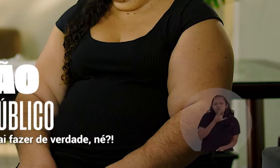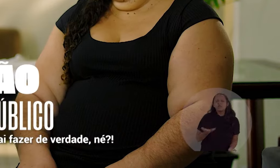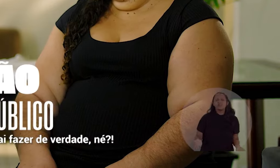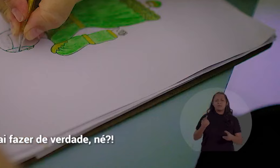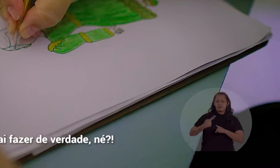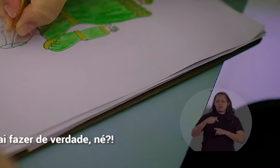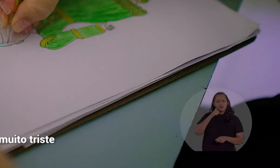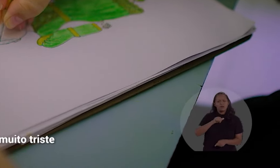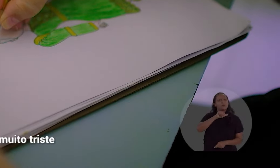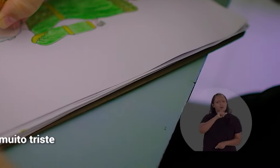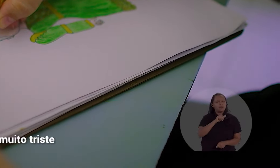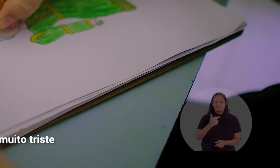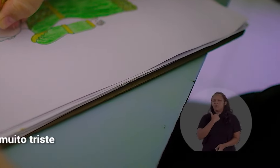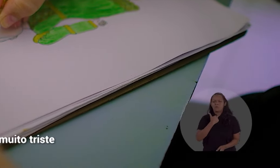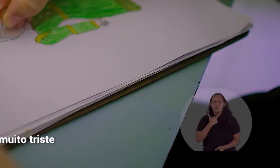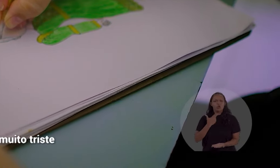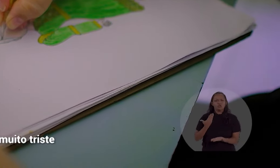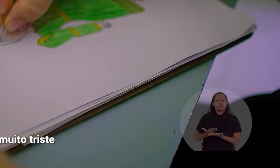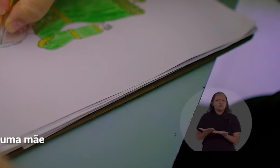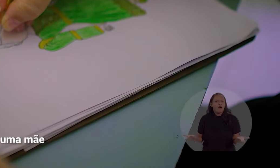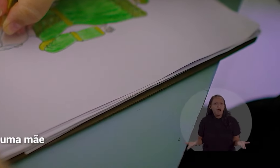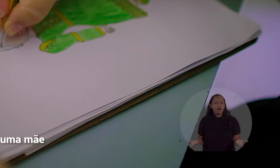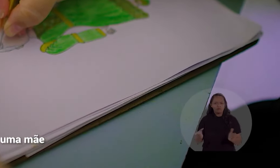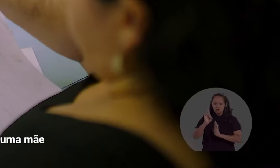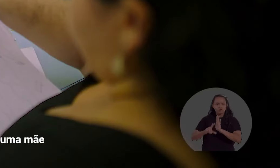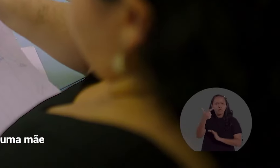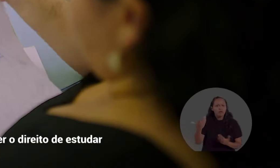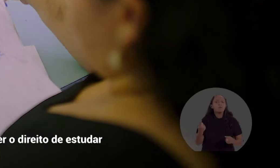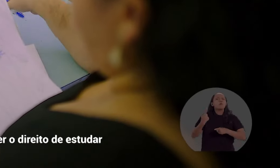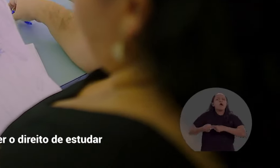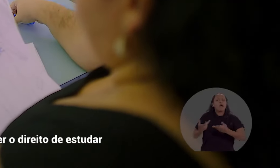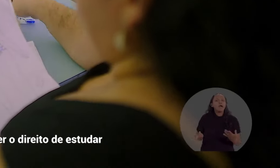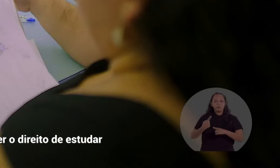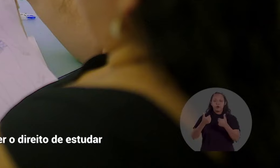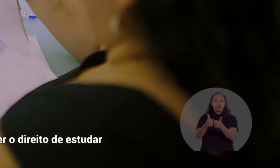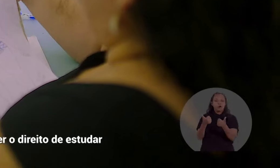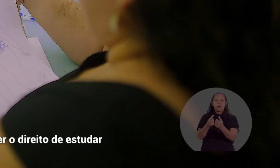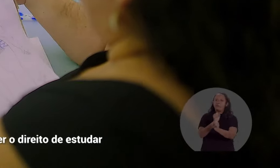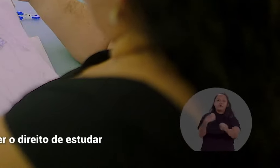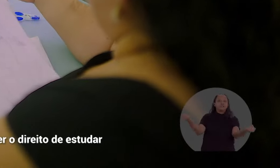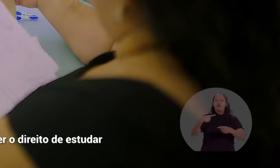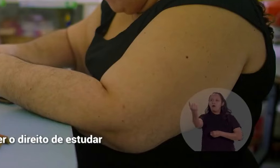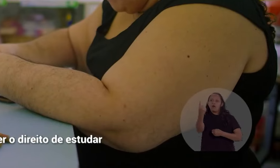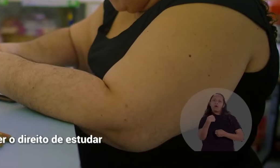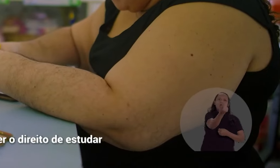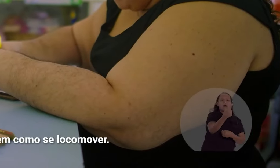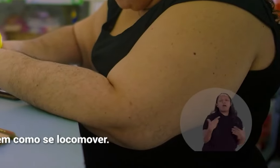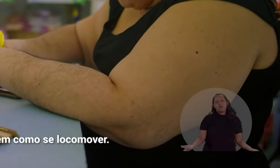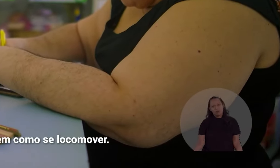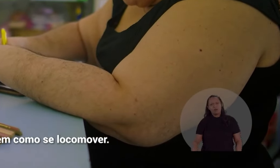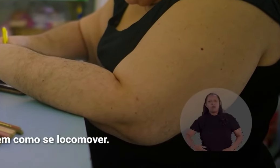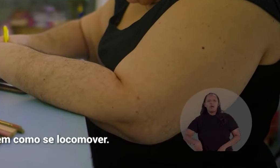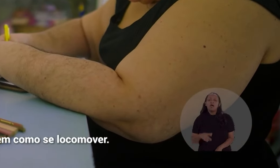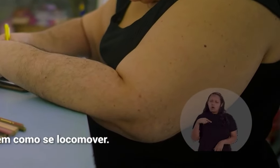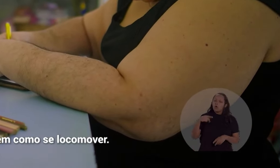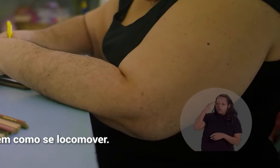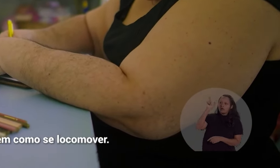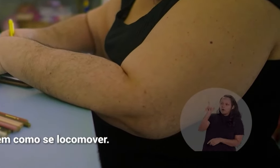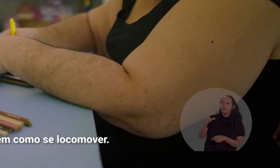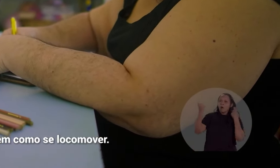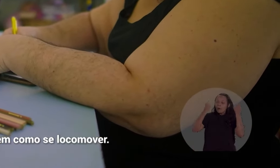de verdade, né? É muito triste uma mãe não poder ter o direito de estudar, né? Porque não tem